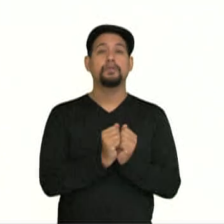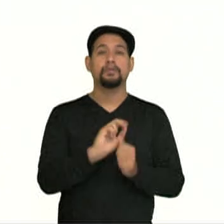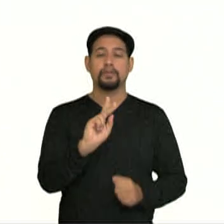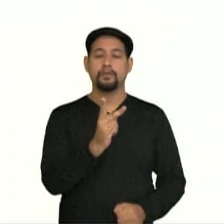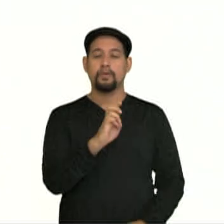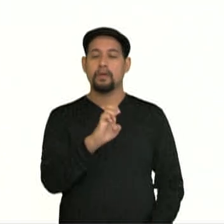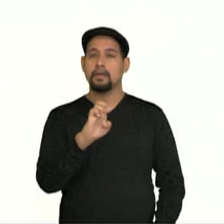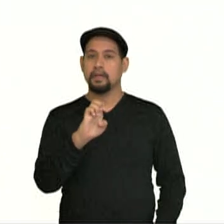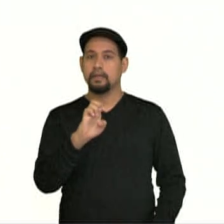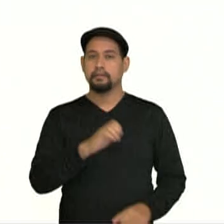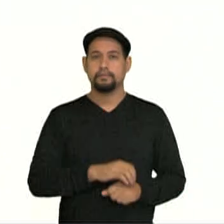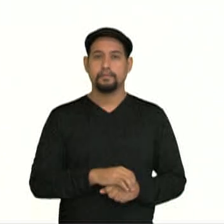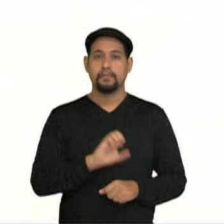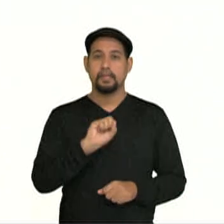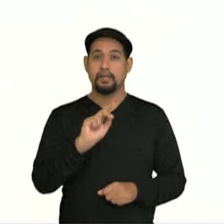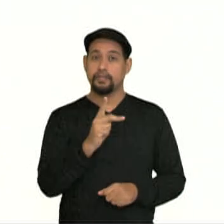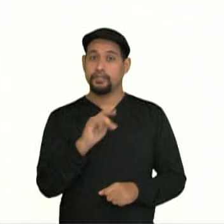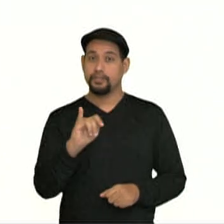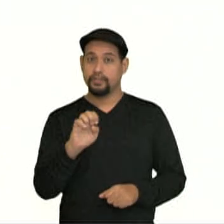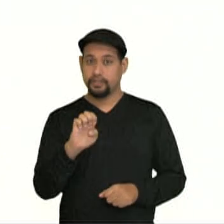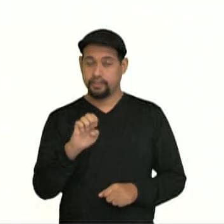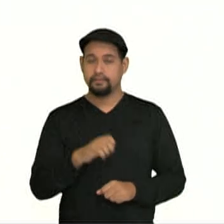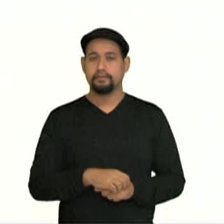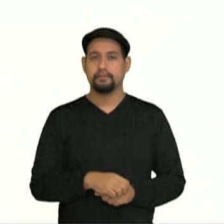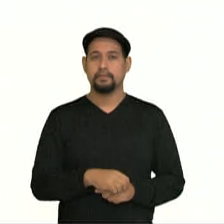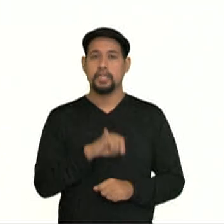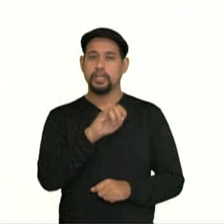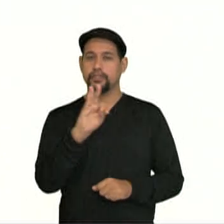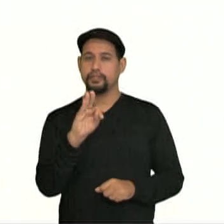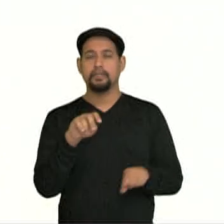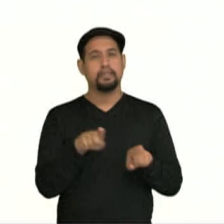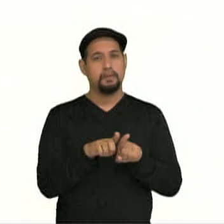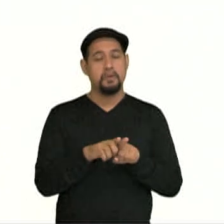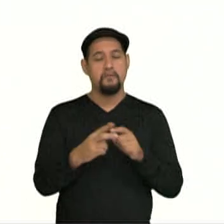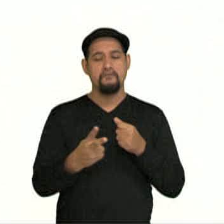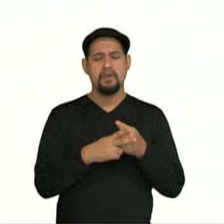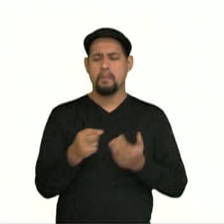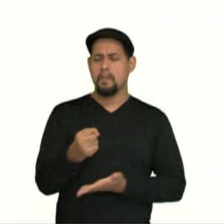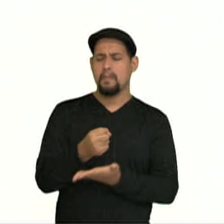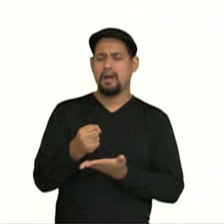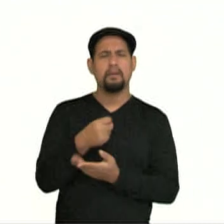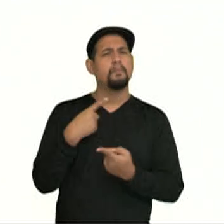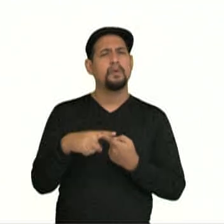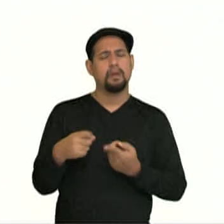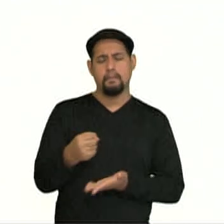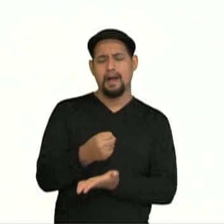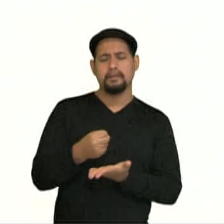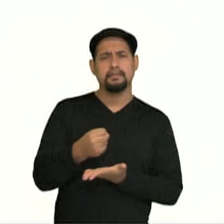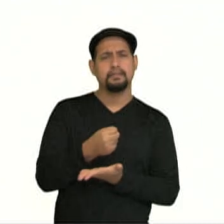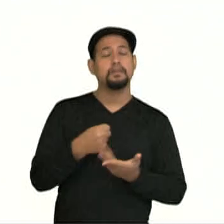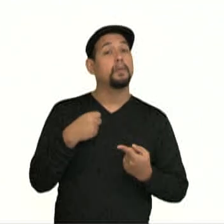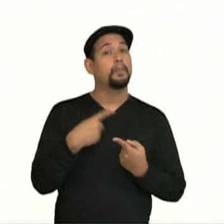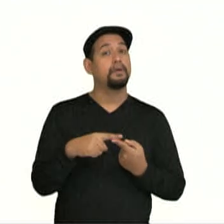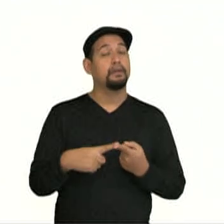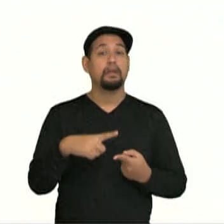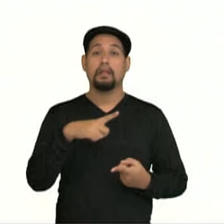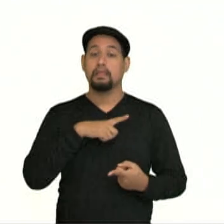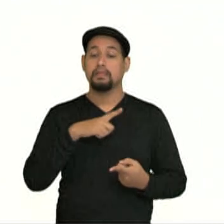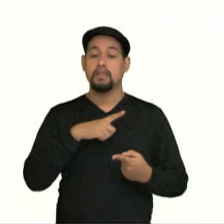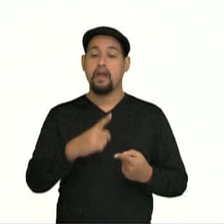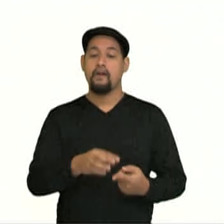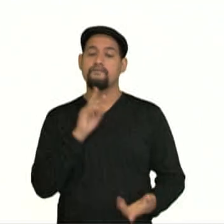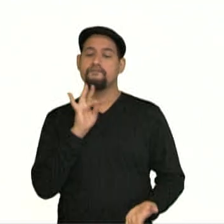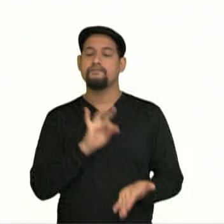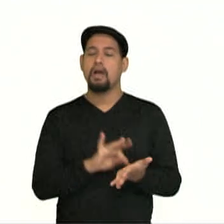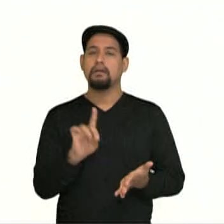com o not no verbo, o not e o verbo na forma base. Por que na forma base? Porque na forma afirmativa nós